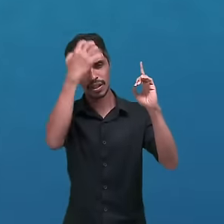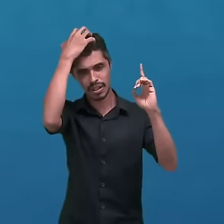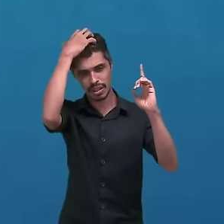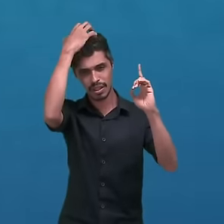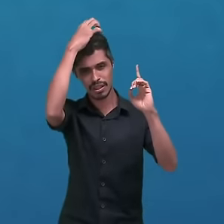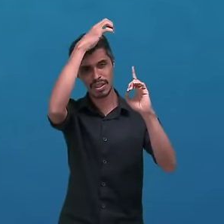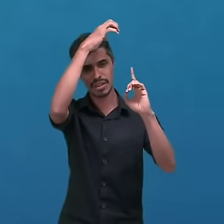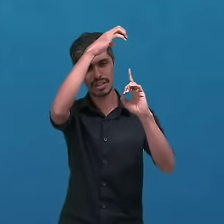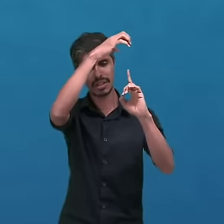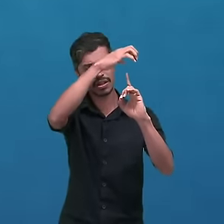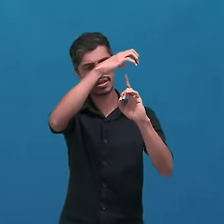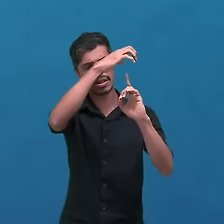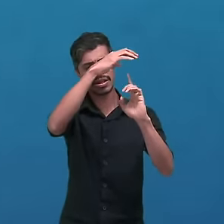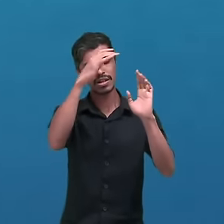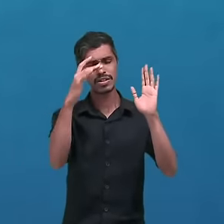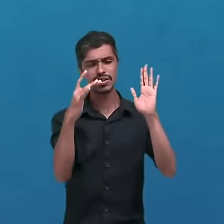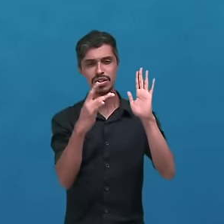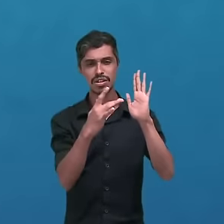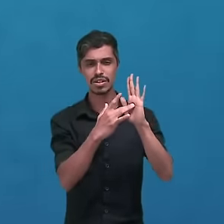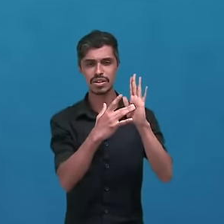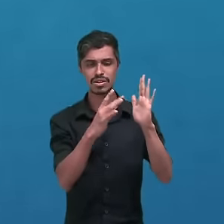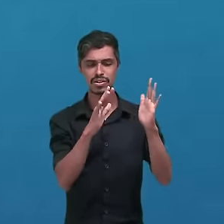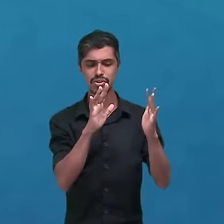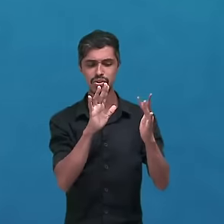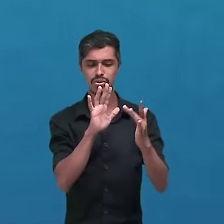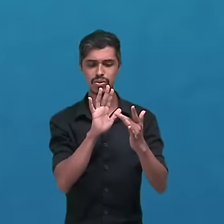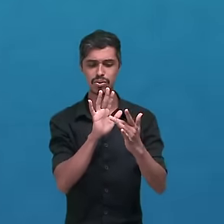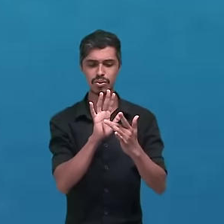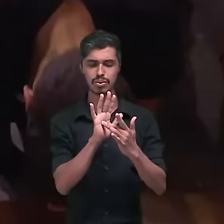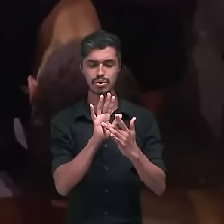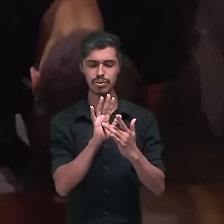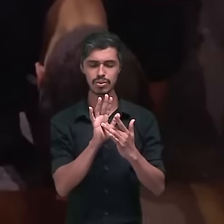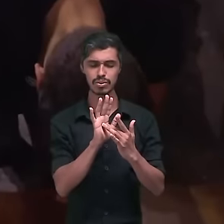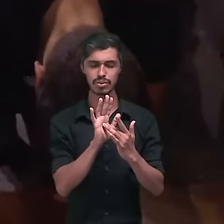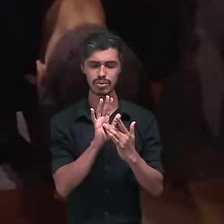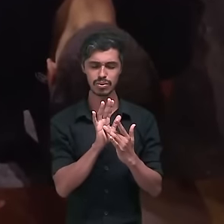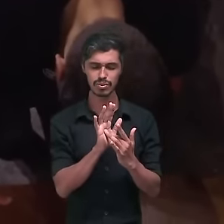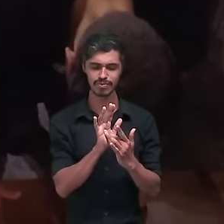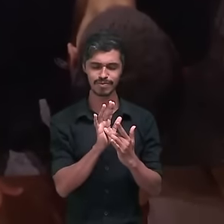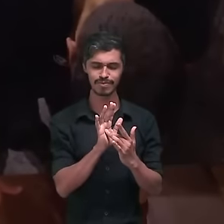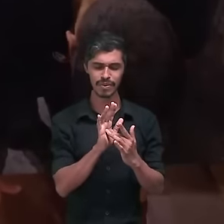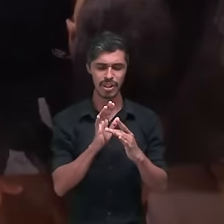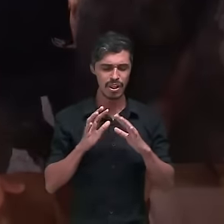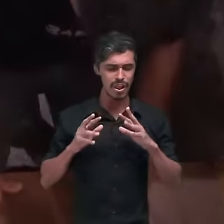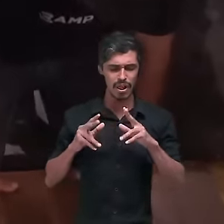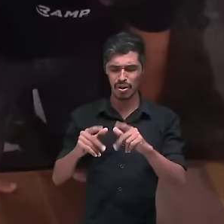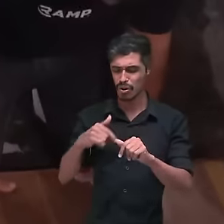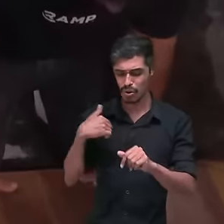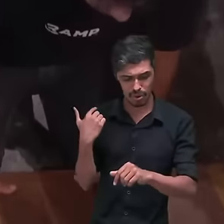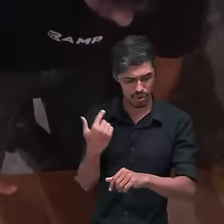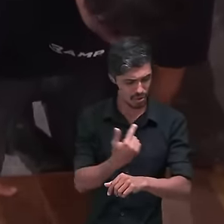Você vai vencer, Jesus. Igreja, canta.